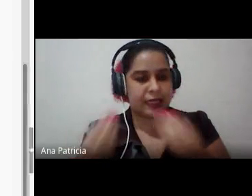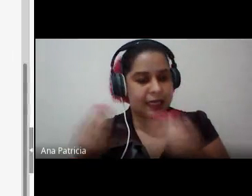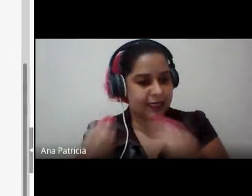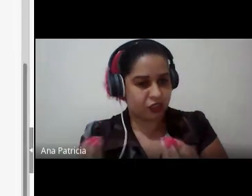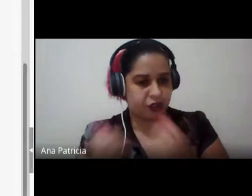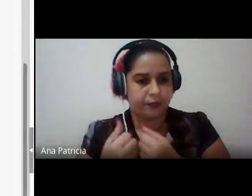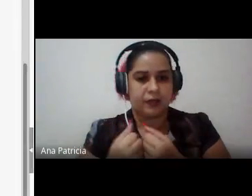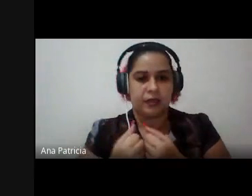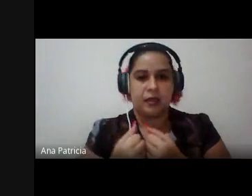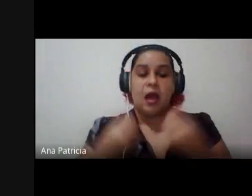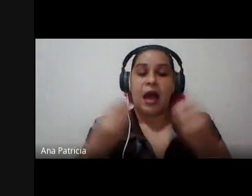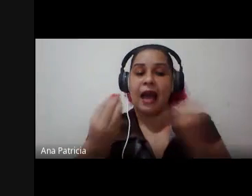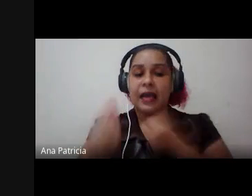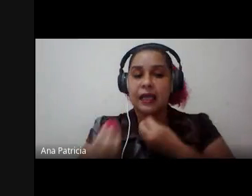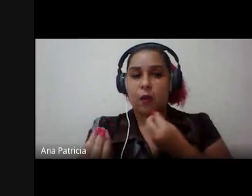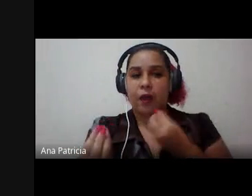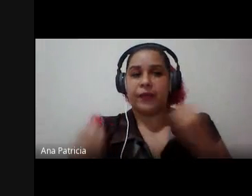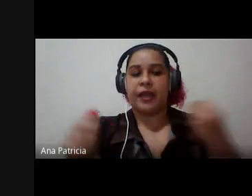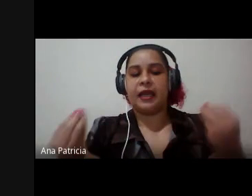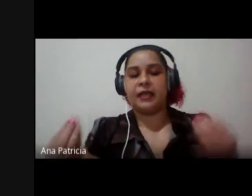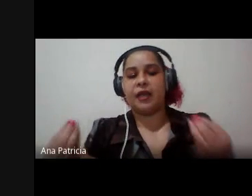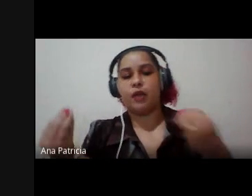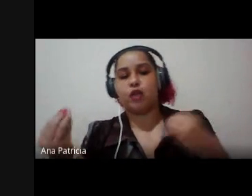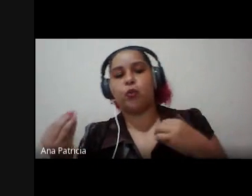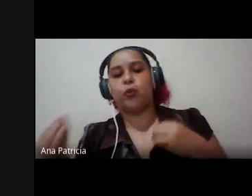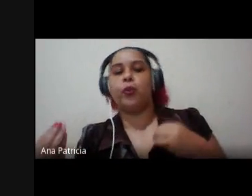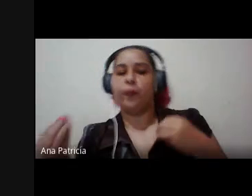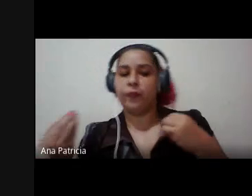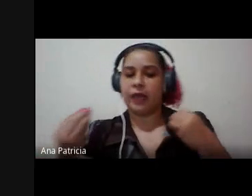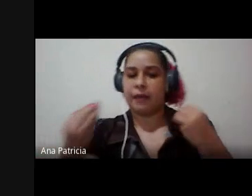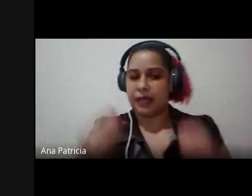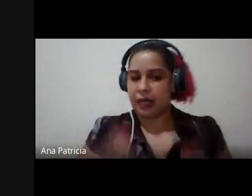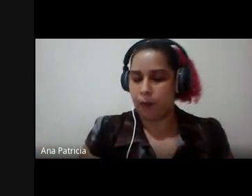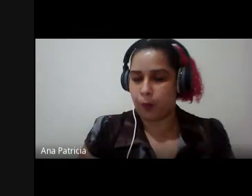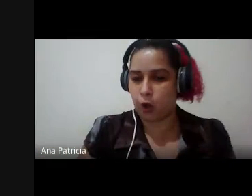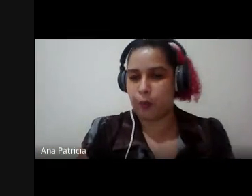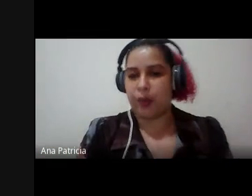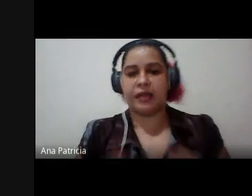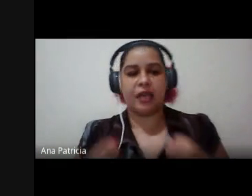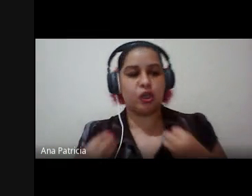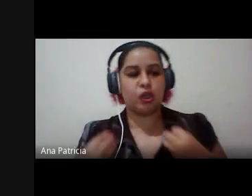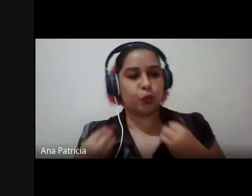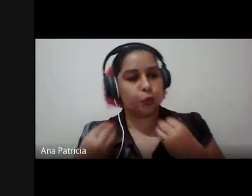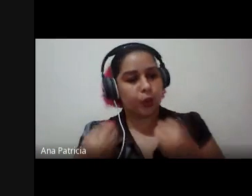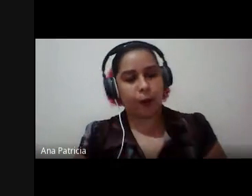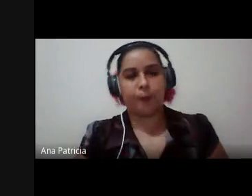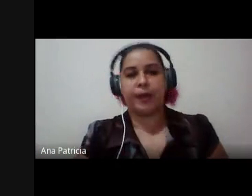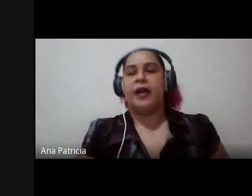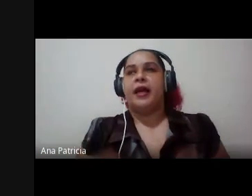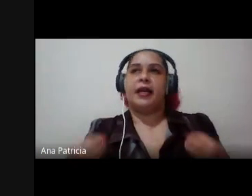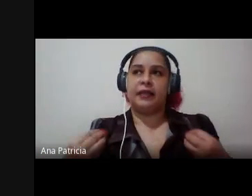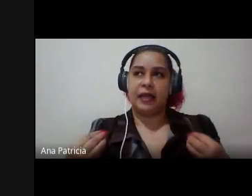ela existe. A língua, ela tem um estudo gramatical próprio, ela tem estrutura